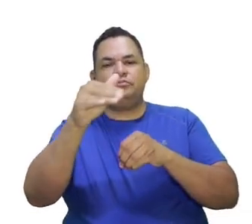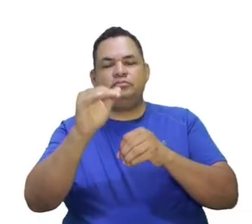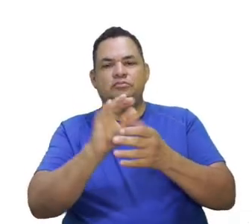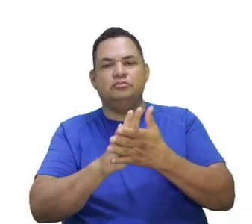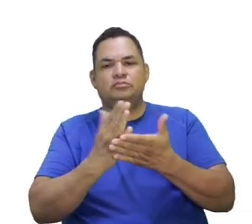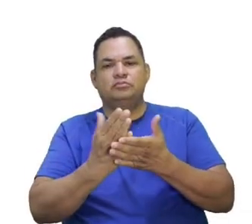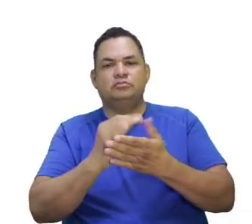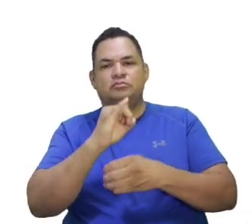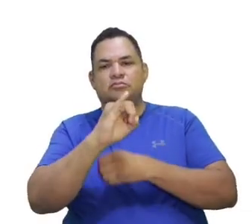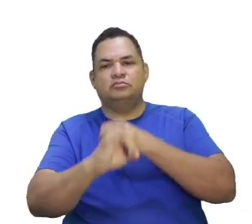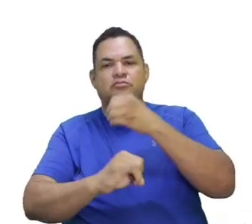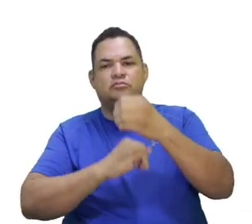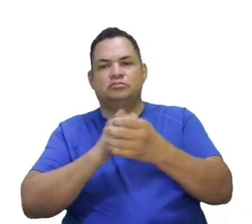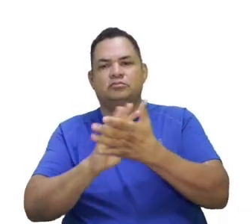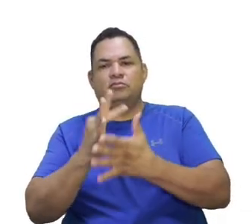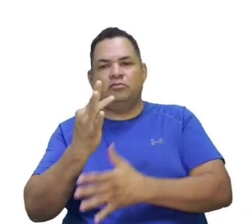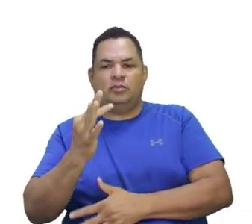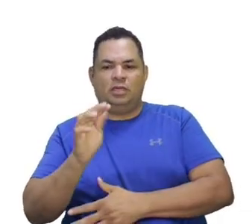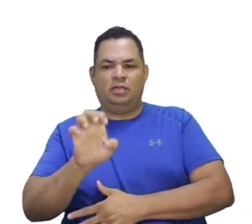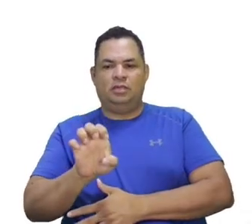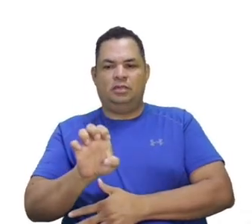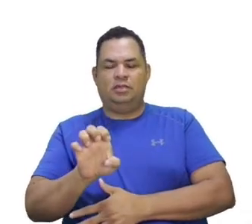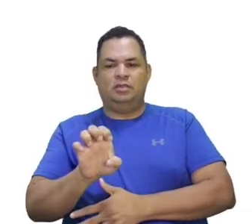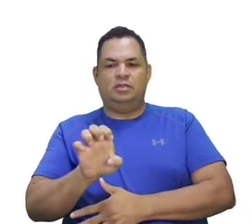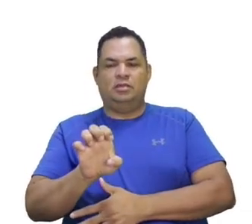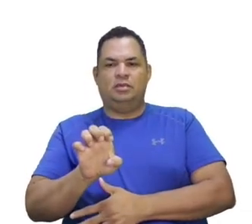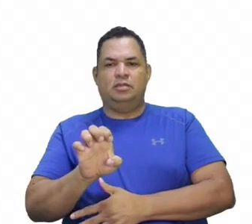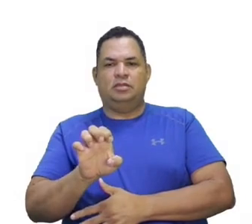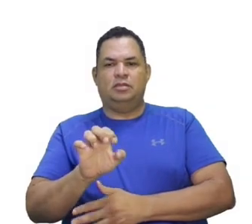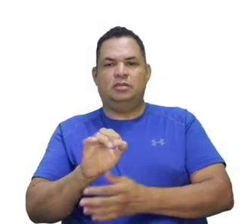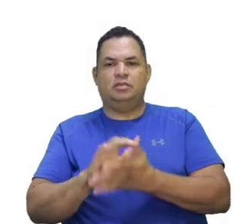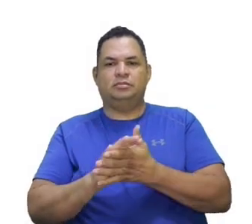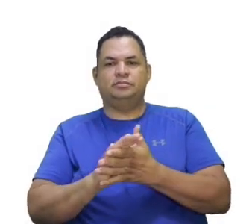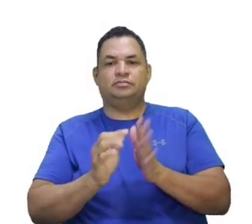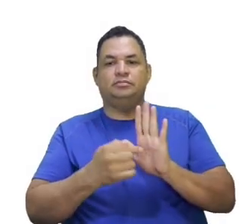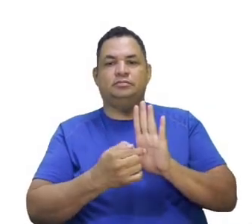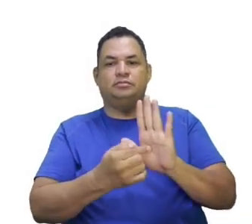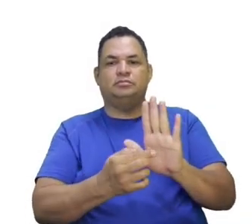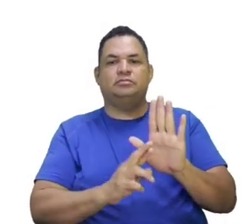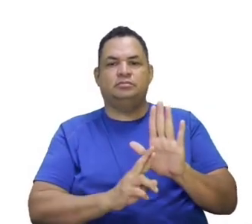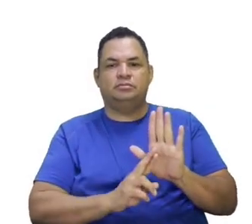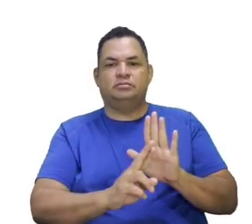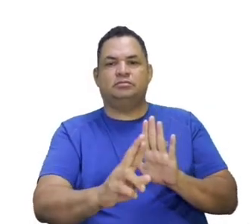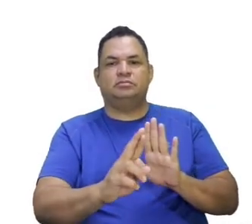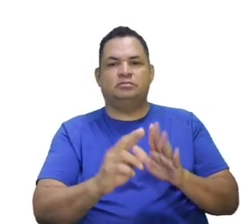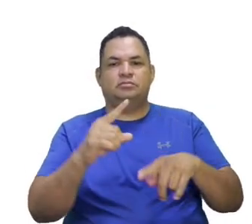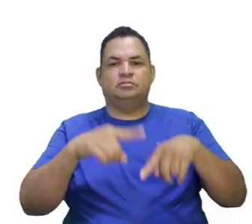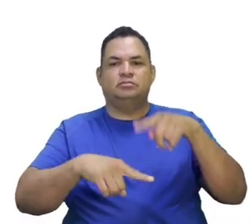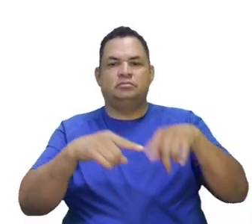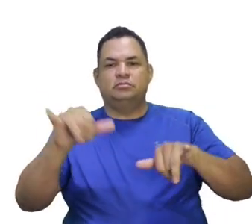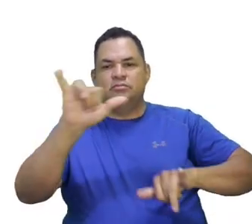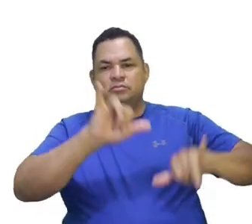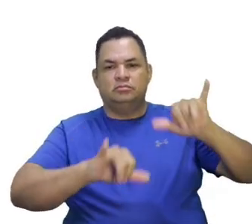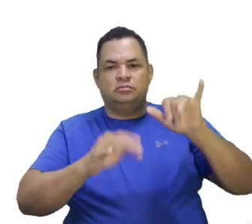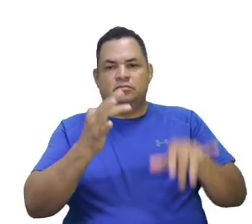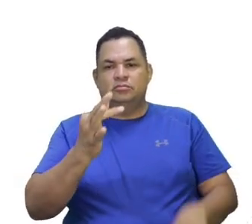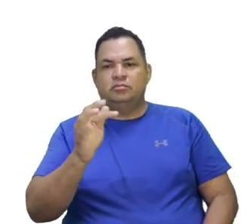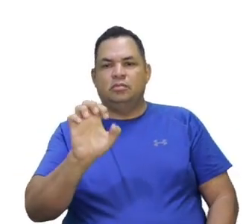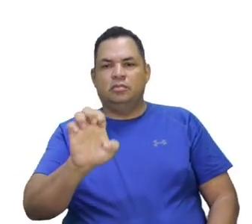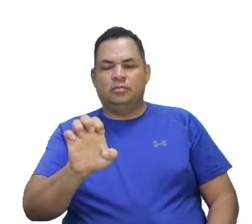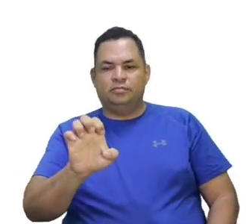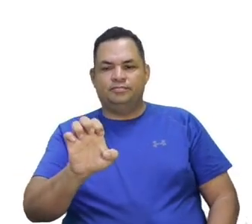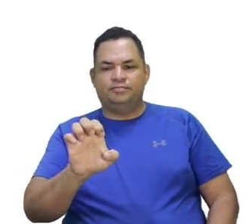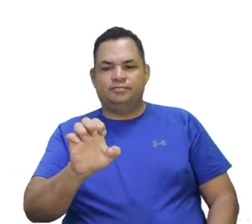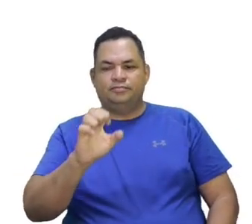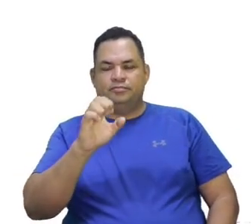eletrônica do íon ferro. Ele dá a representação do elemento químico ferro